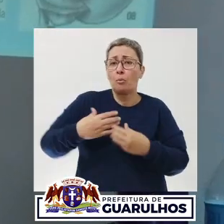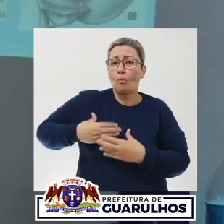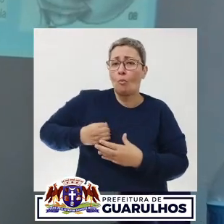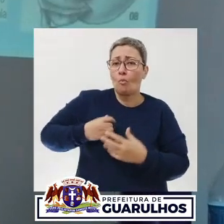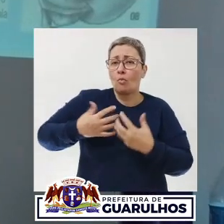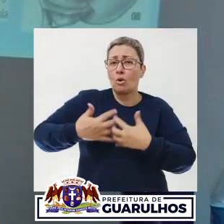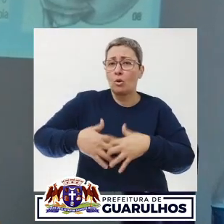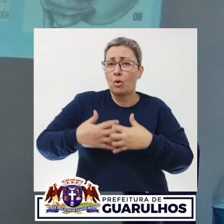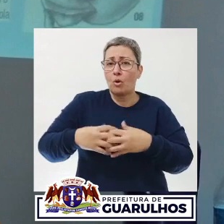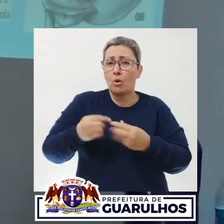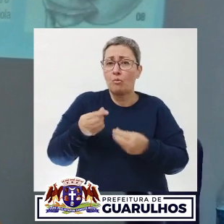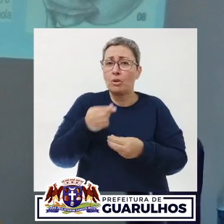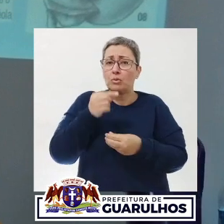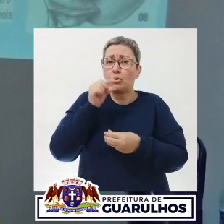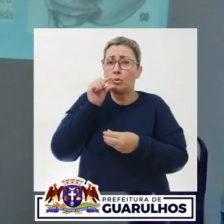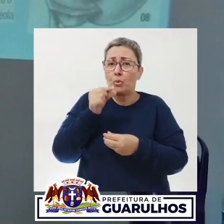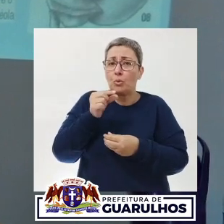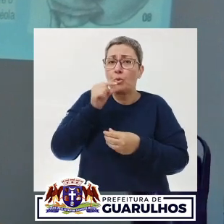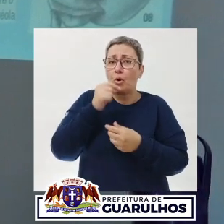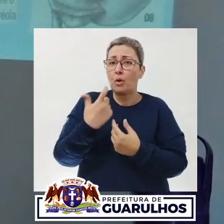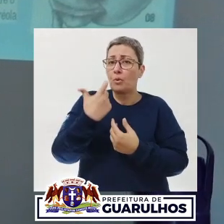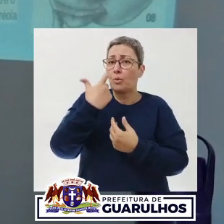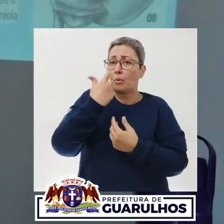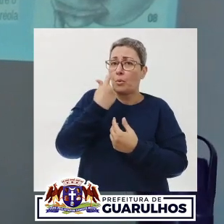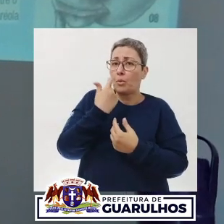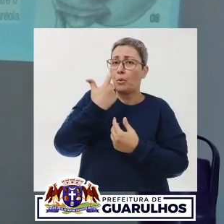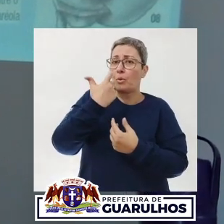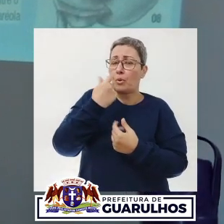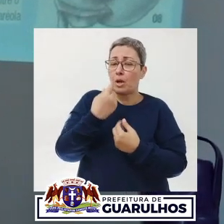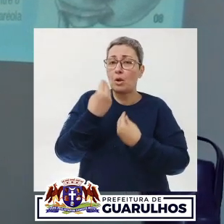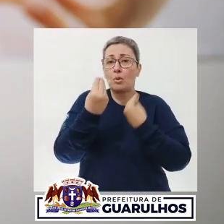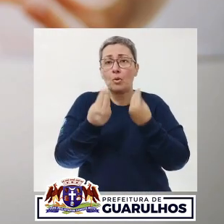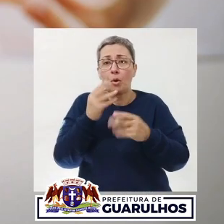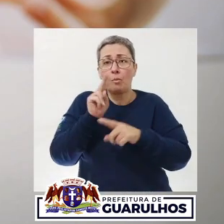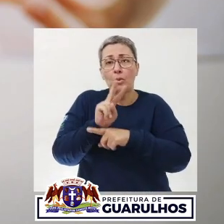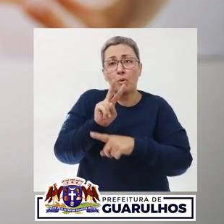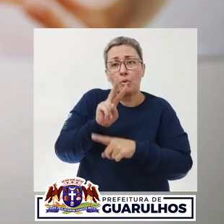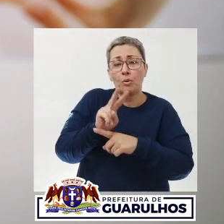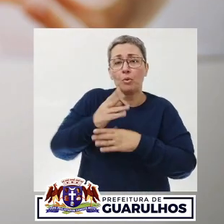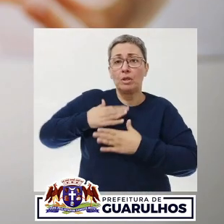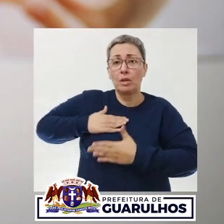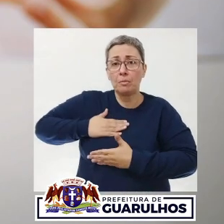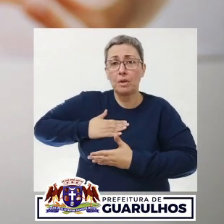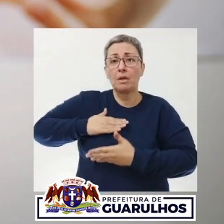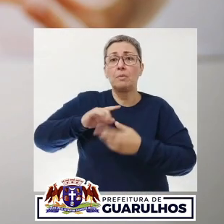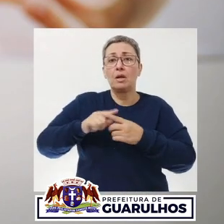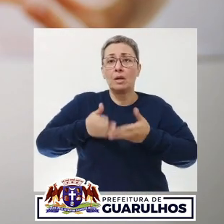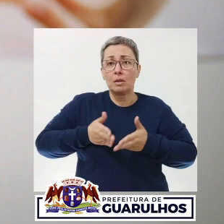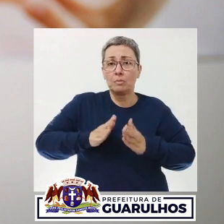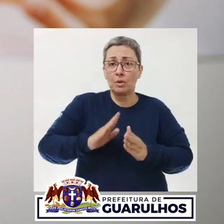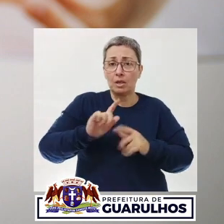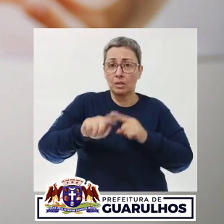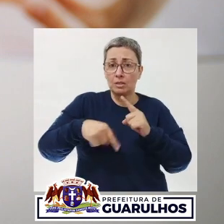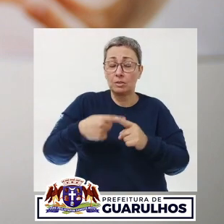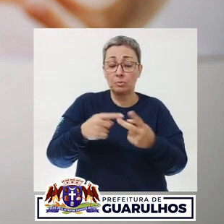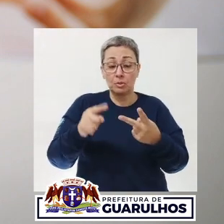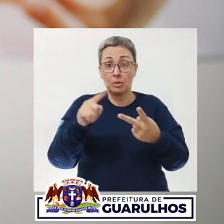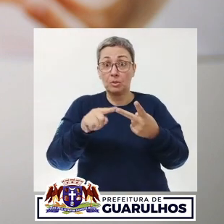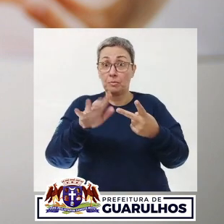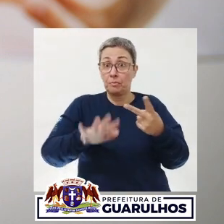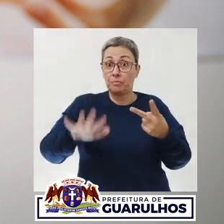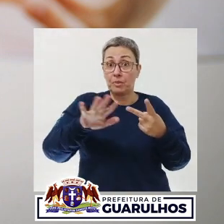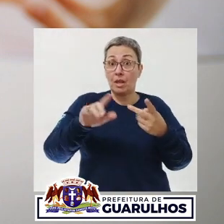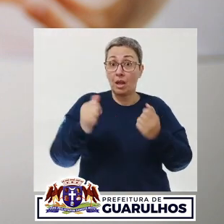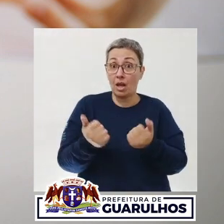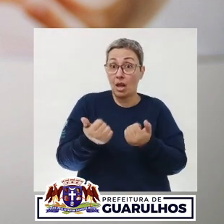uma ordenha, como dar o leite no copinho, na seringa, os cuidados com a mama puerperal. E nós temos o outro setor